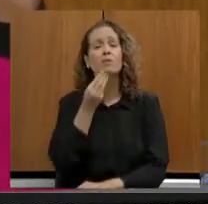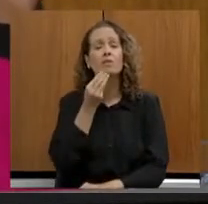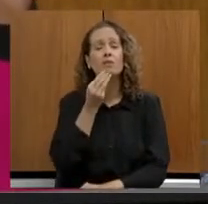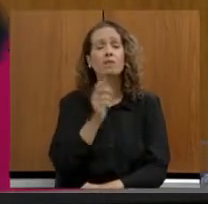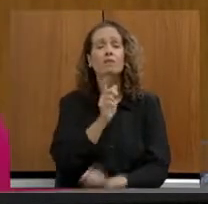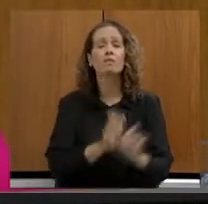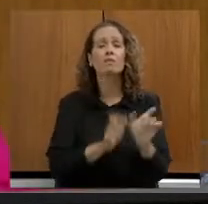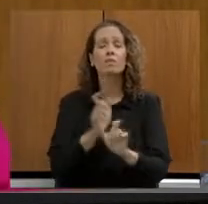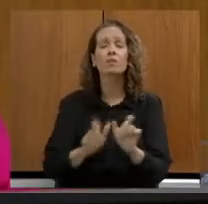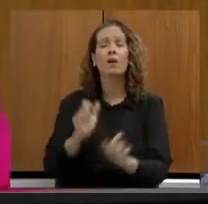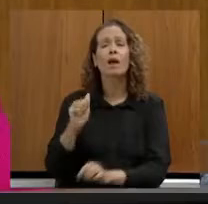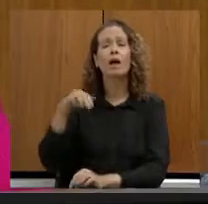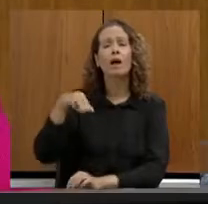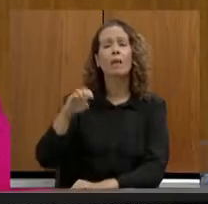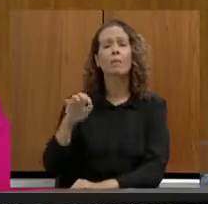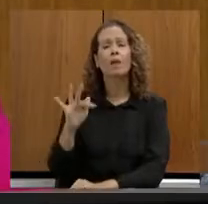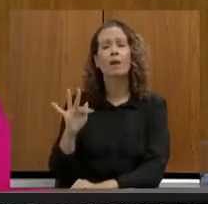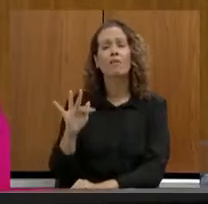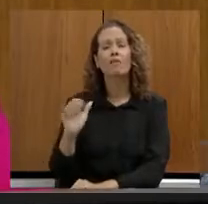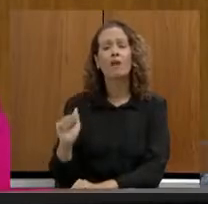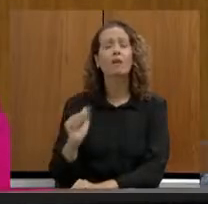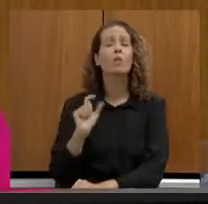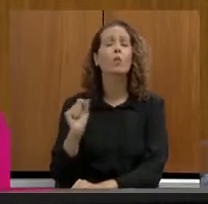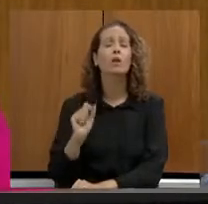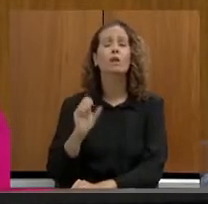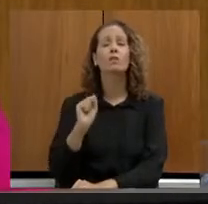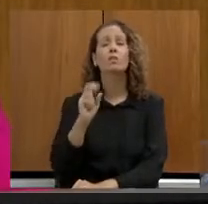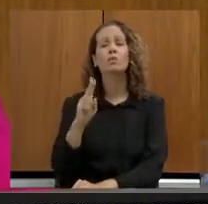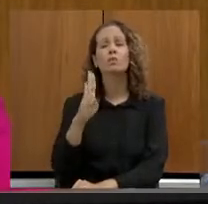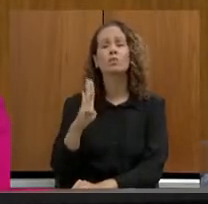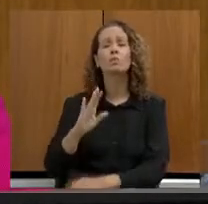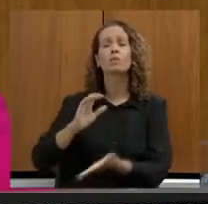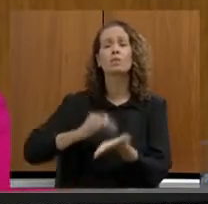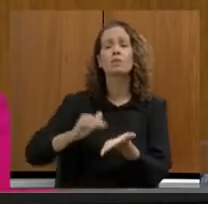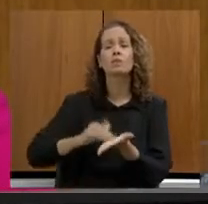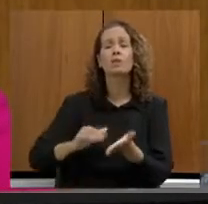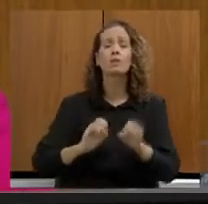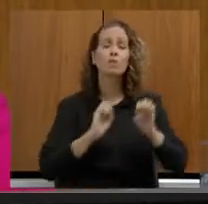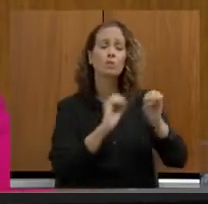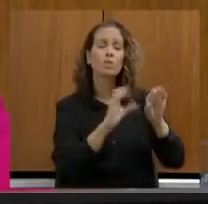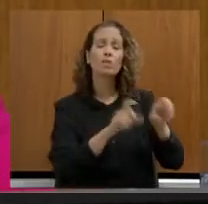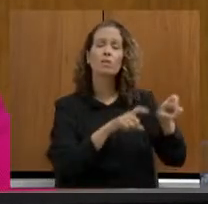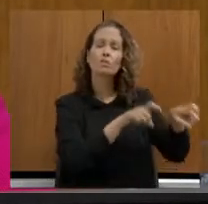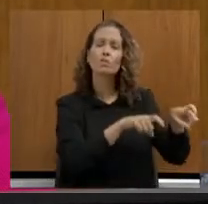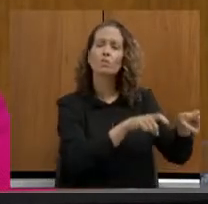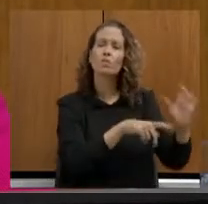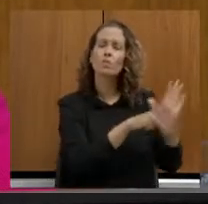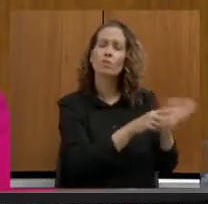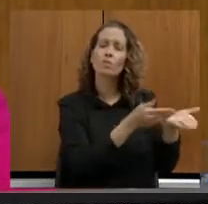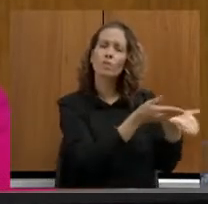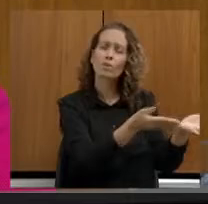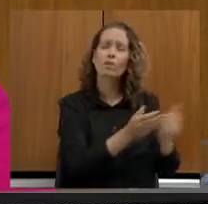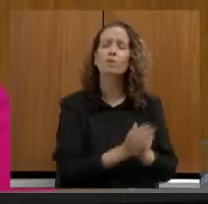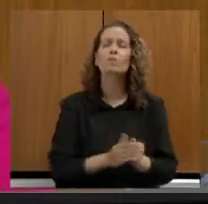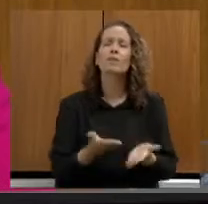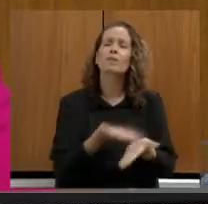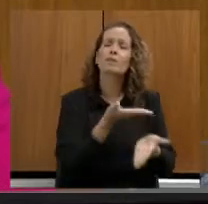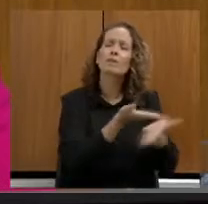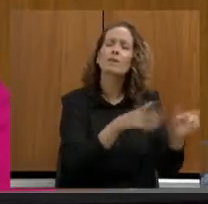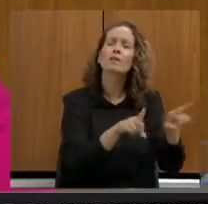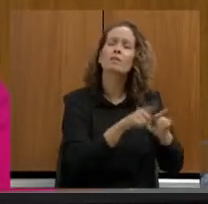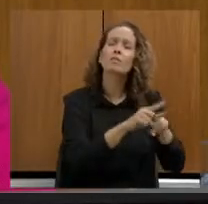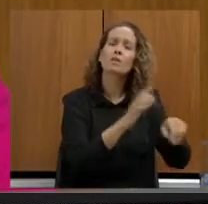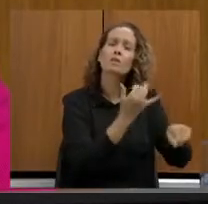do pessoal da América que é de ter uma subsecretaria né da Educação do campo para poder tratar também com a estratégia